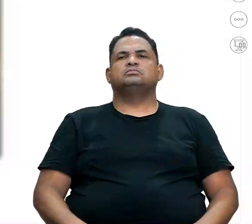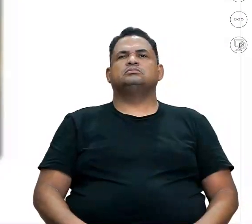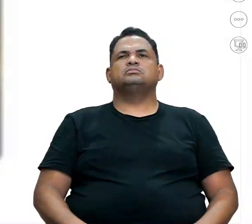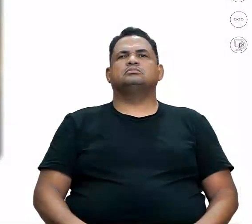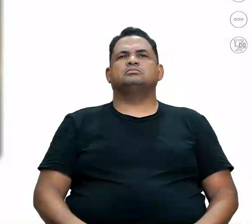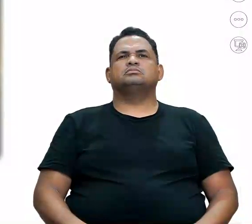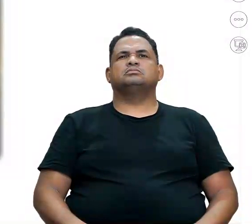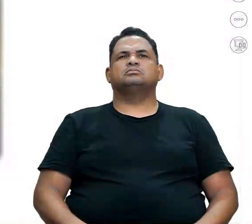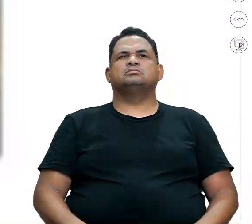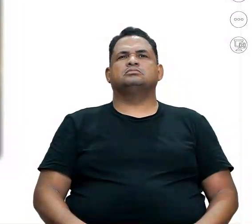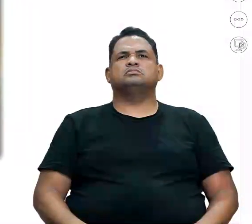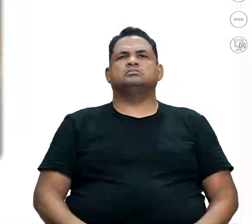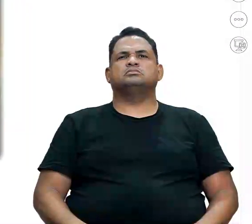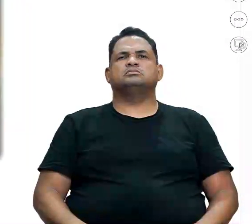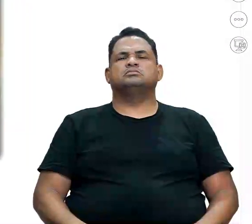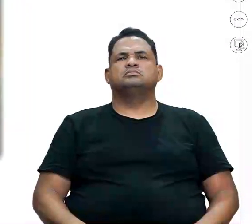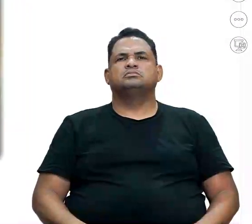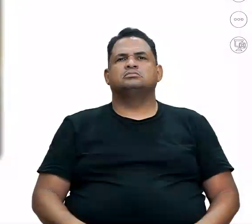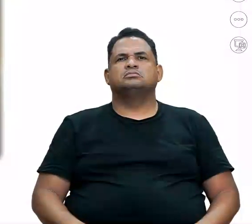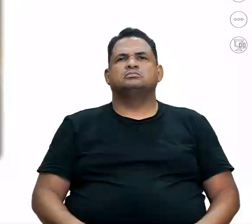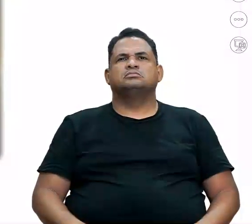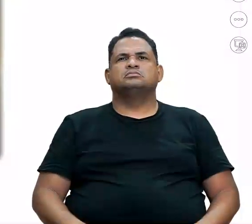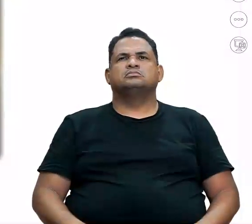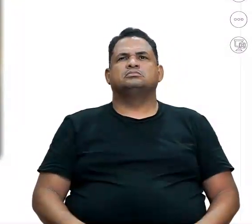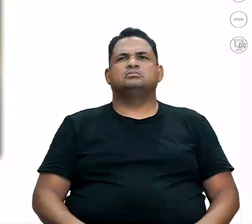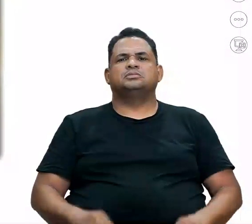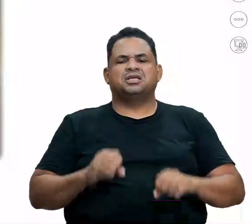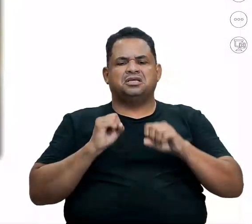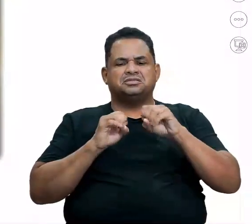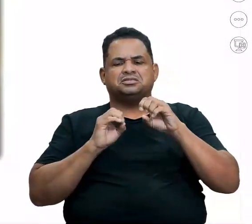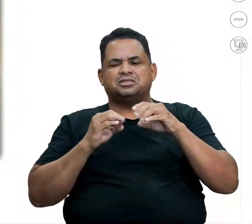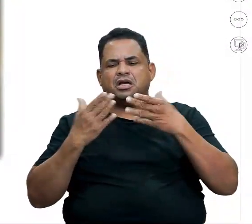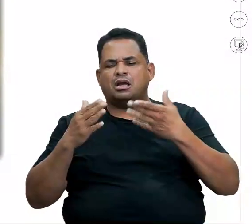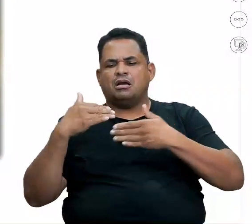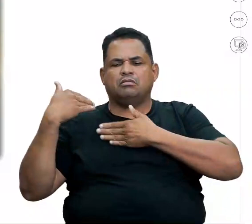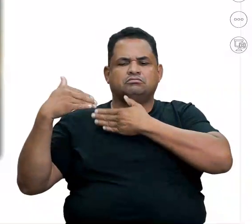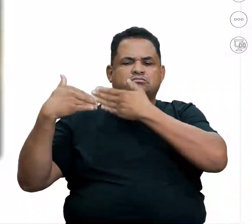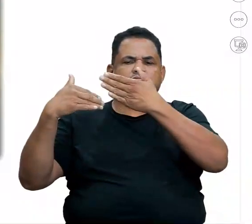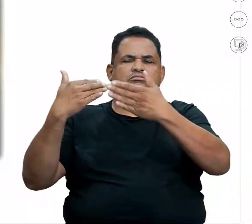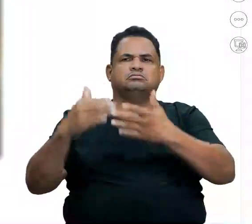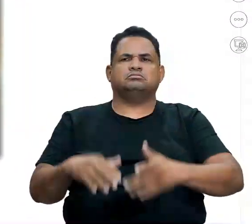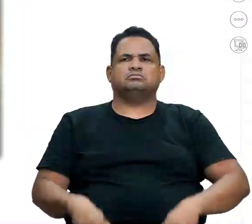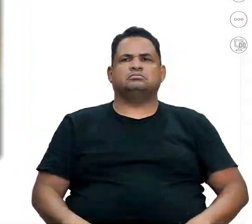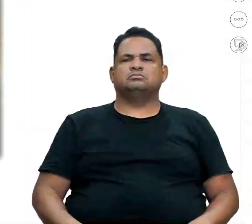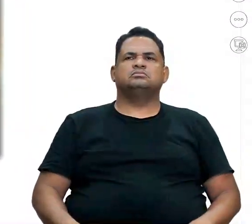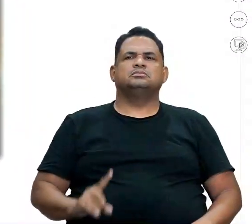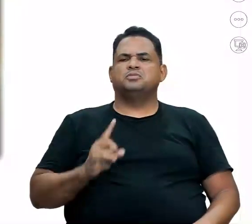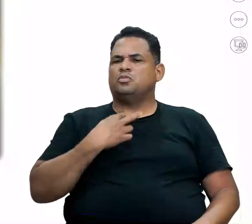reproduzir esses estereótipos, como eu acabei de falar sobre a religião de matrizes africanas.